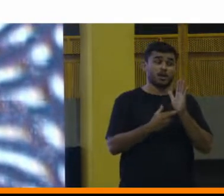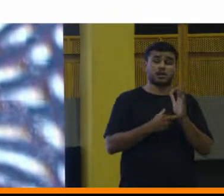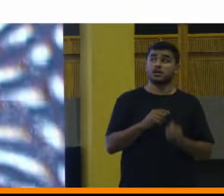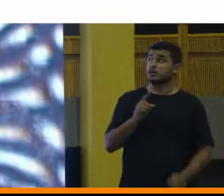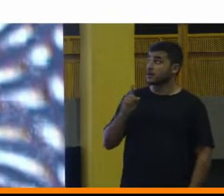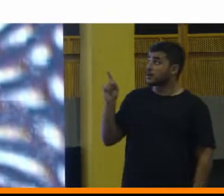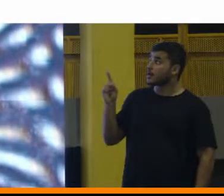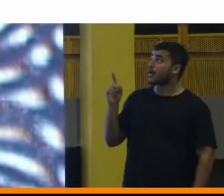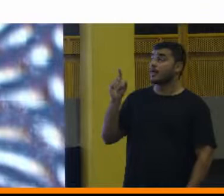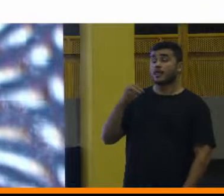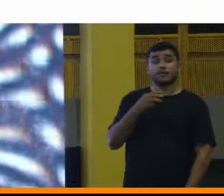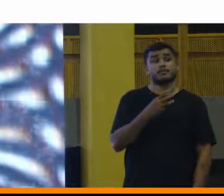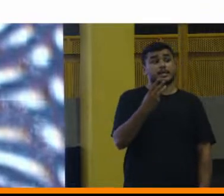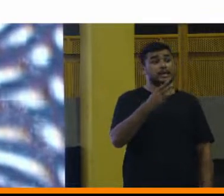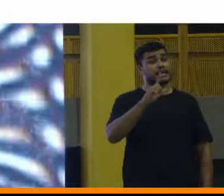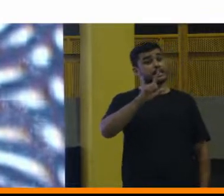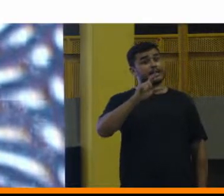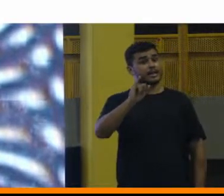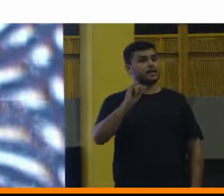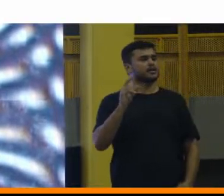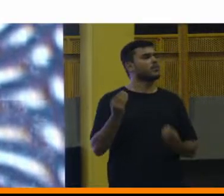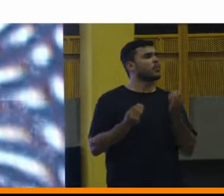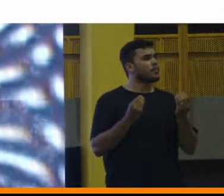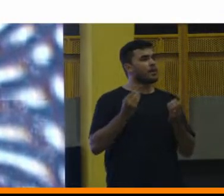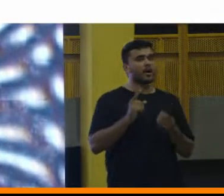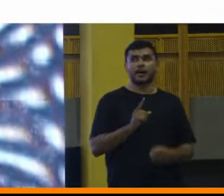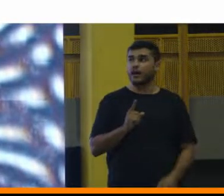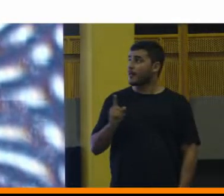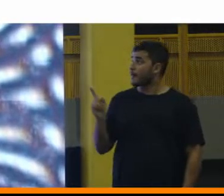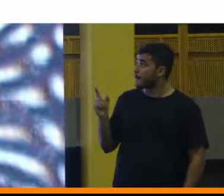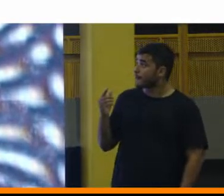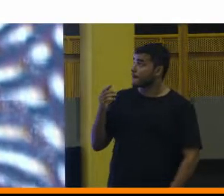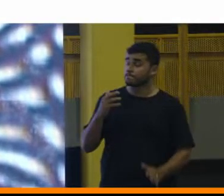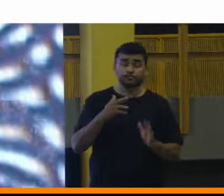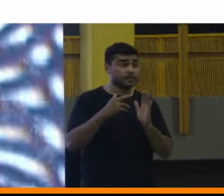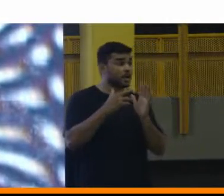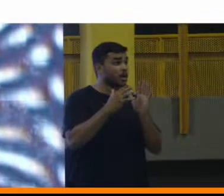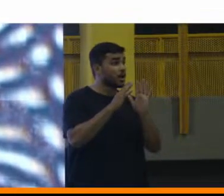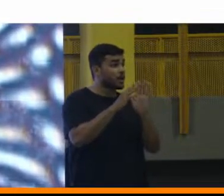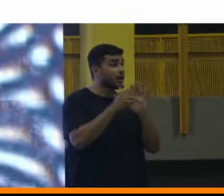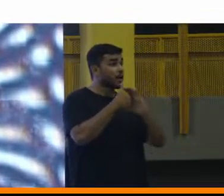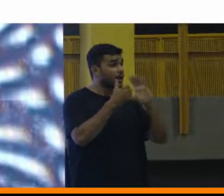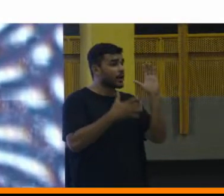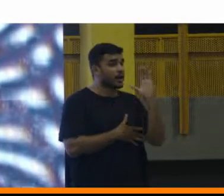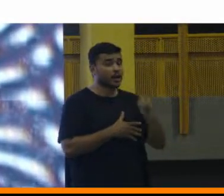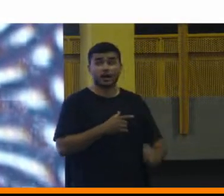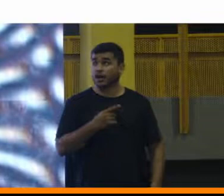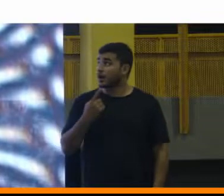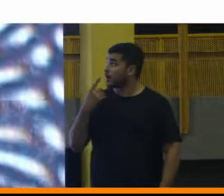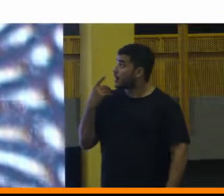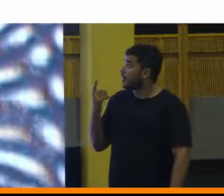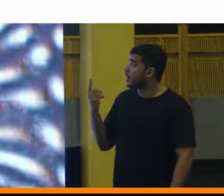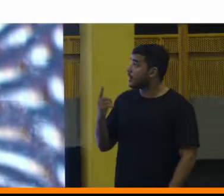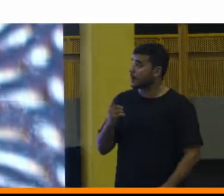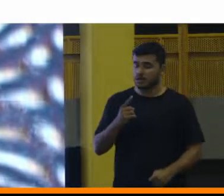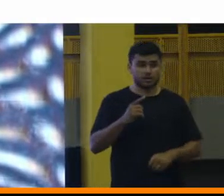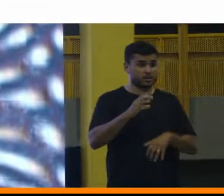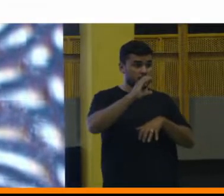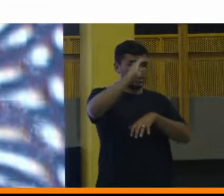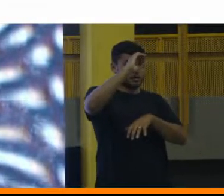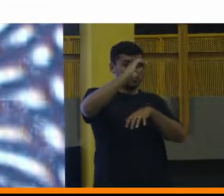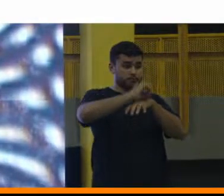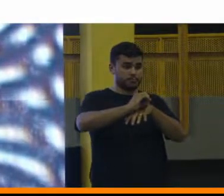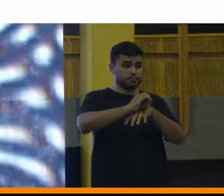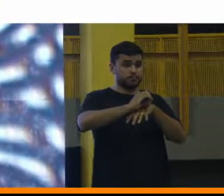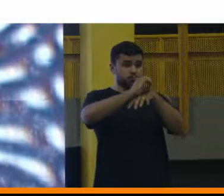ação e a reação têm a mesma intensidade, a mesma direção, mas têm sentidos opostos.